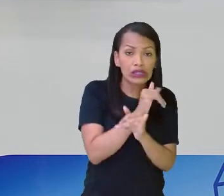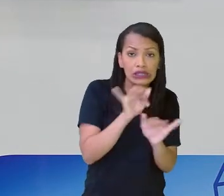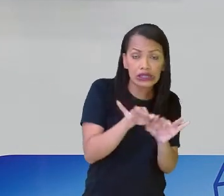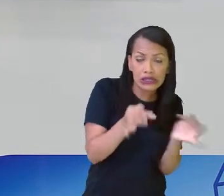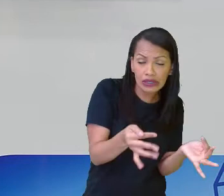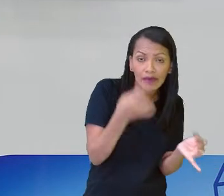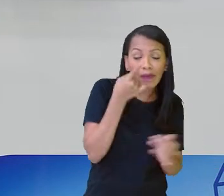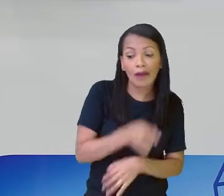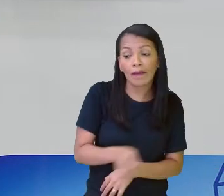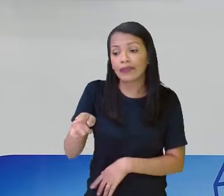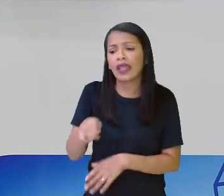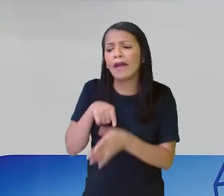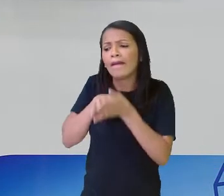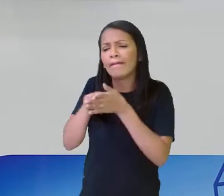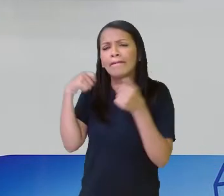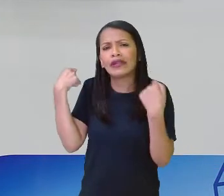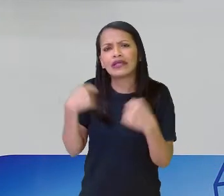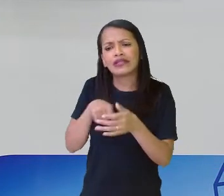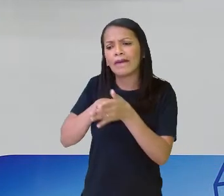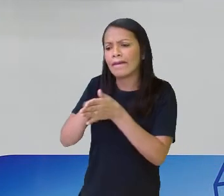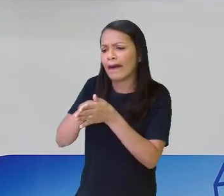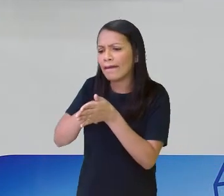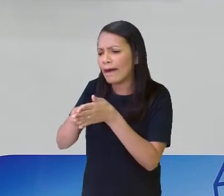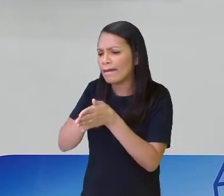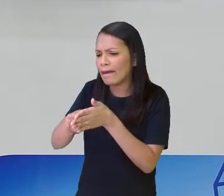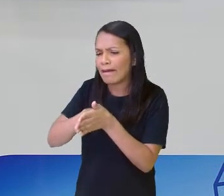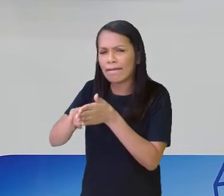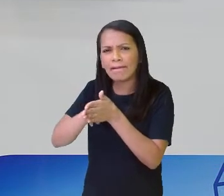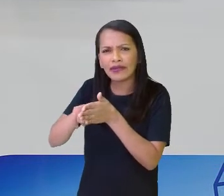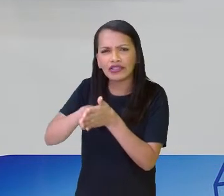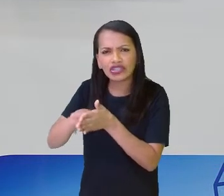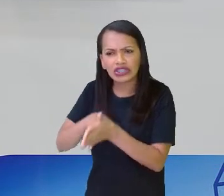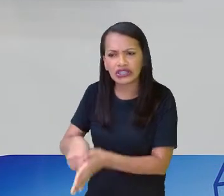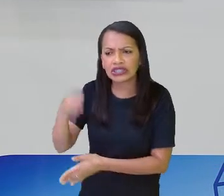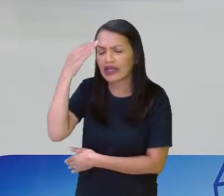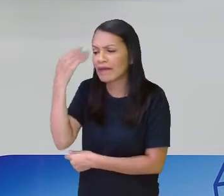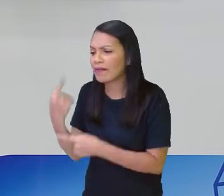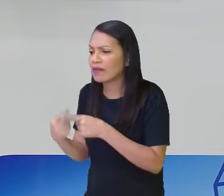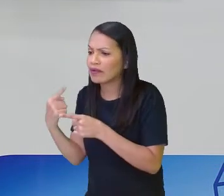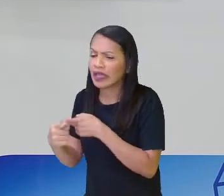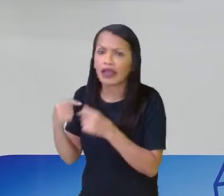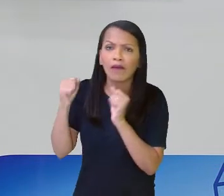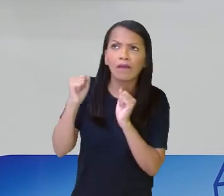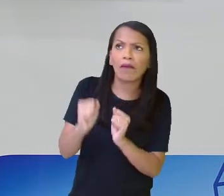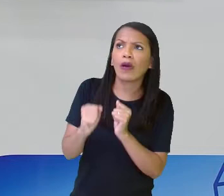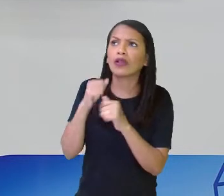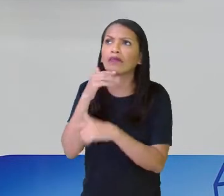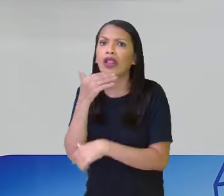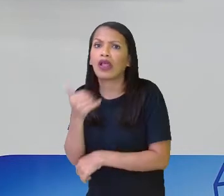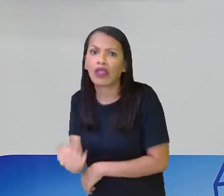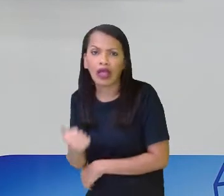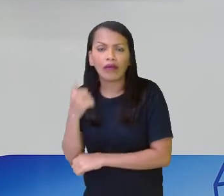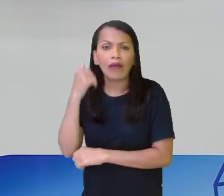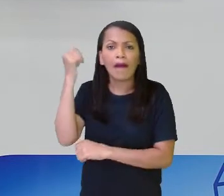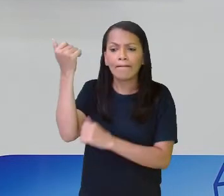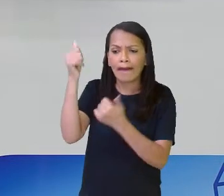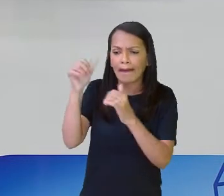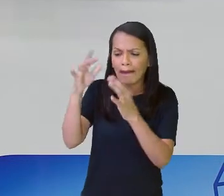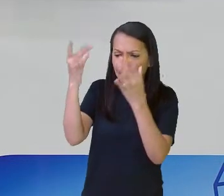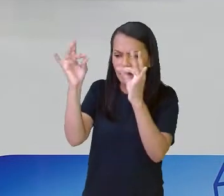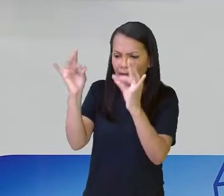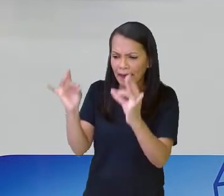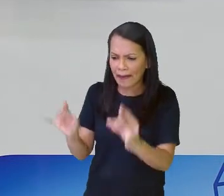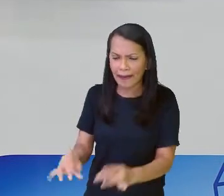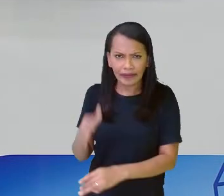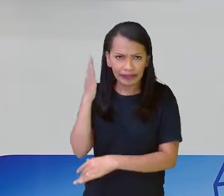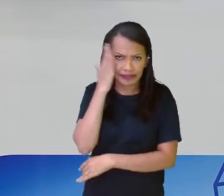passar para o grande público, para os telespectadores. Então, se alguém te perguntar, você quando pegar ali o material, aprender sempre que